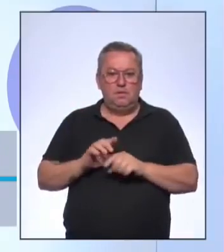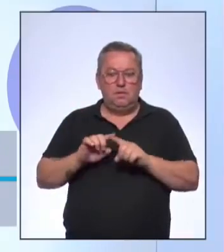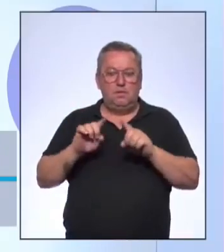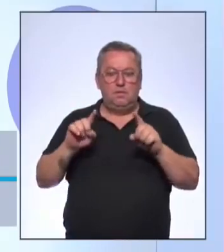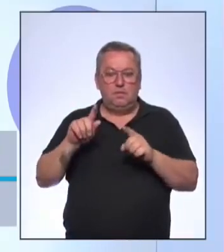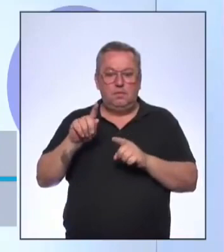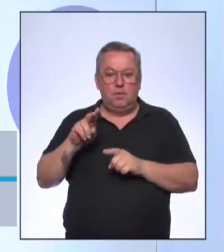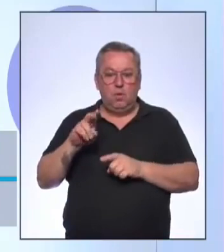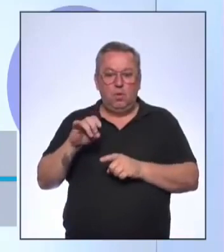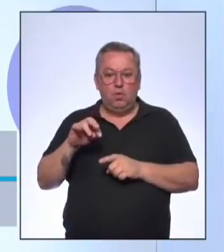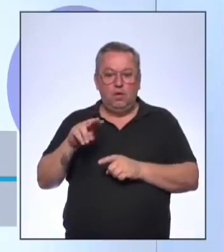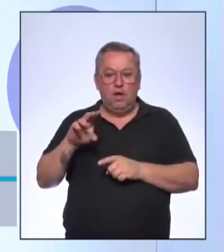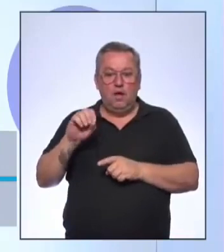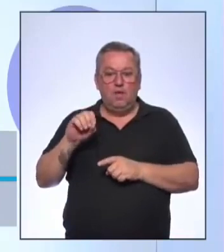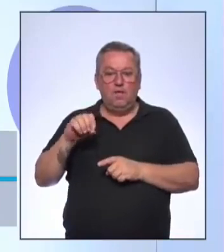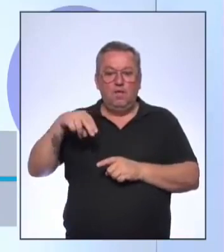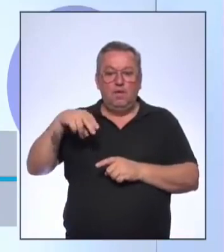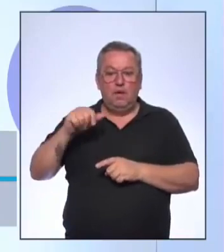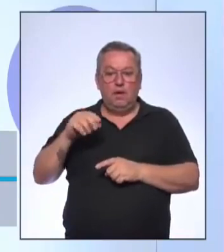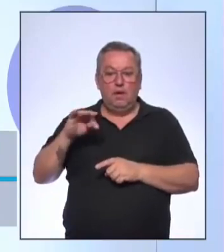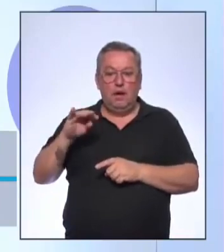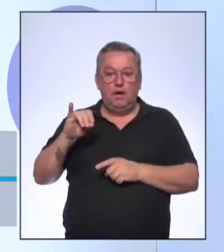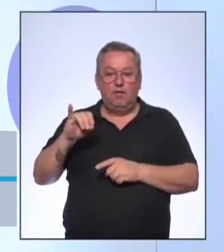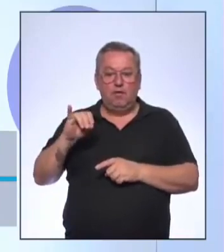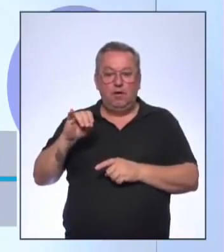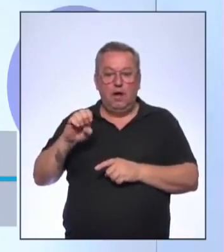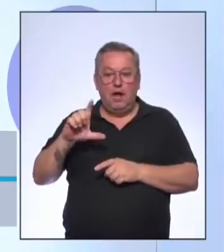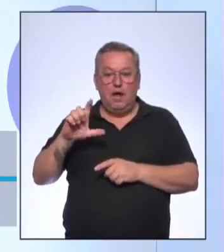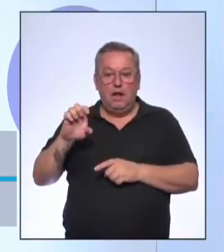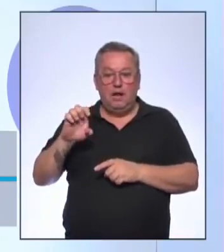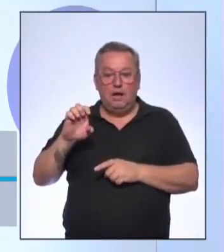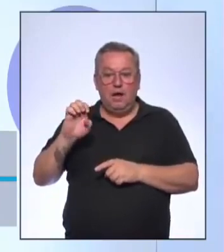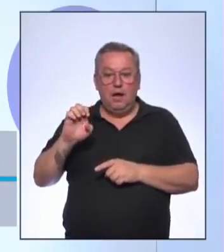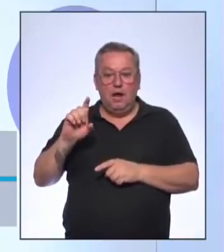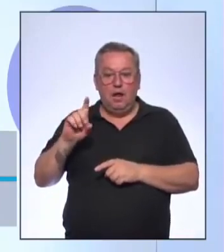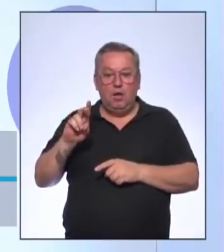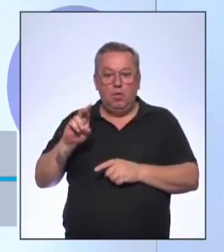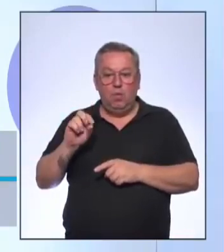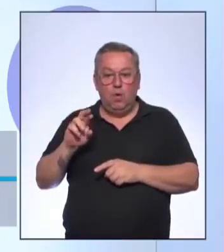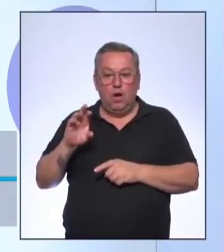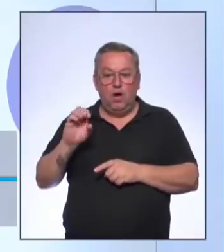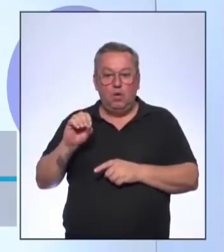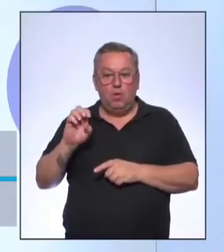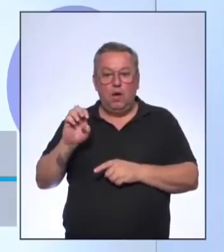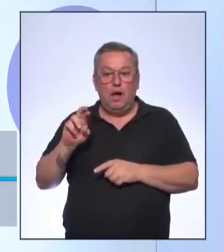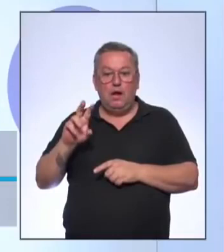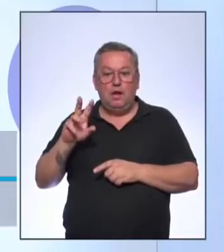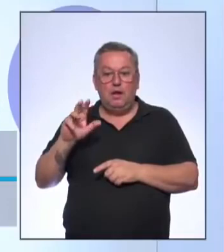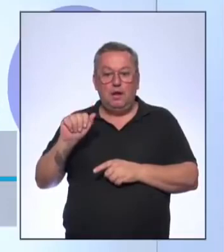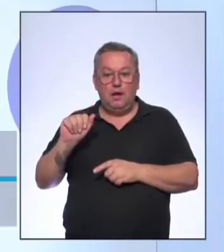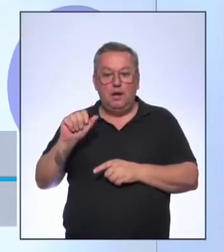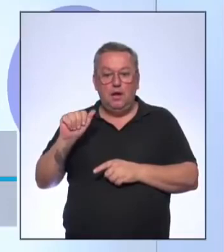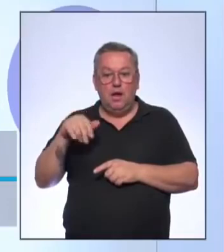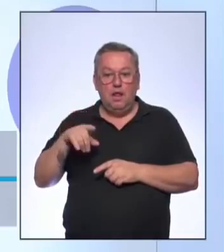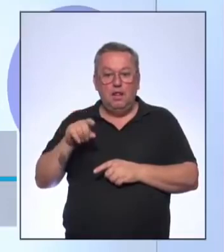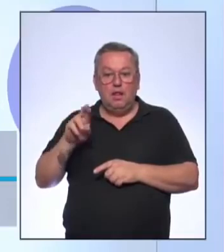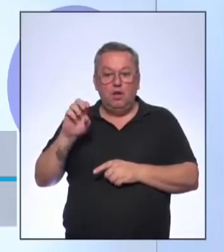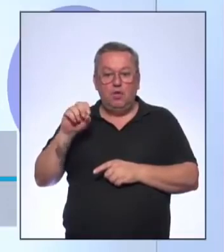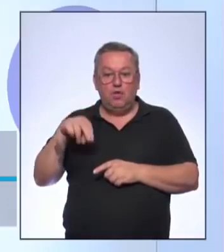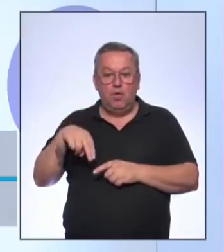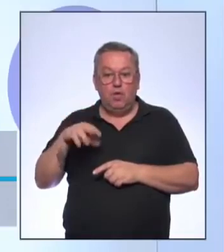o Gustavo, a Natiele, Eduardo, Érica, Anderson,